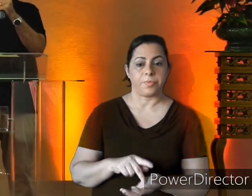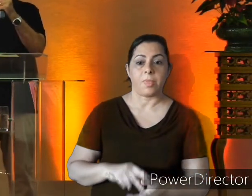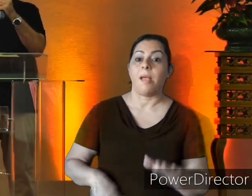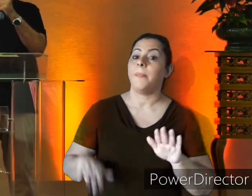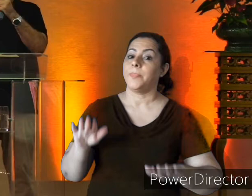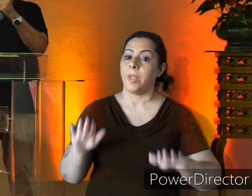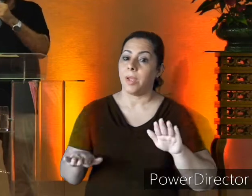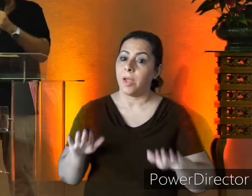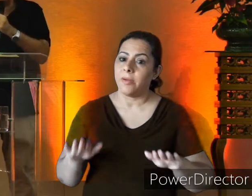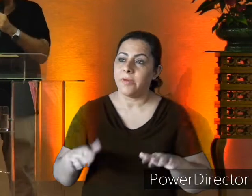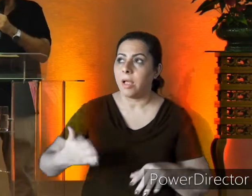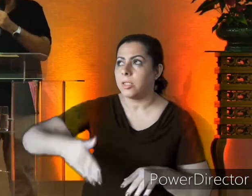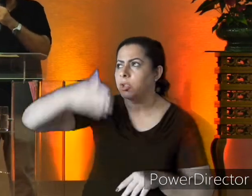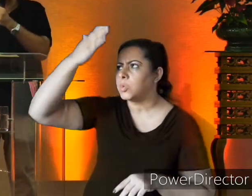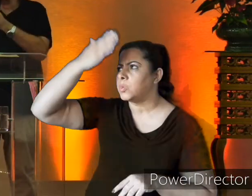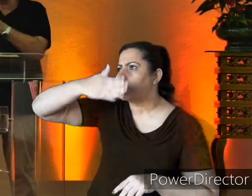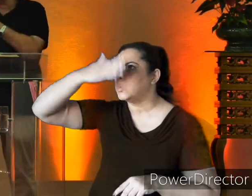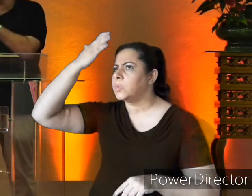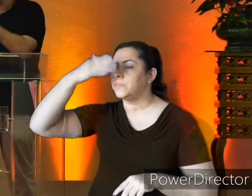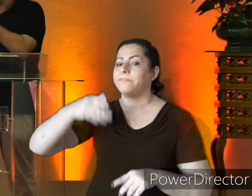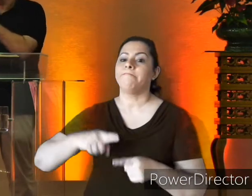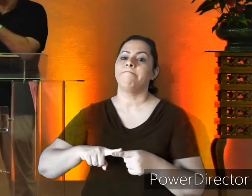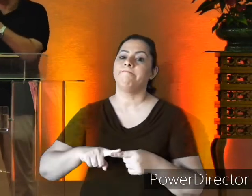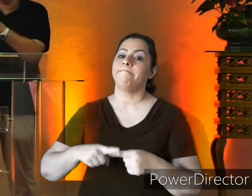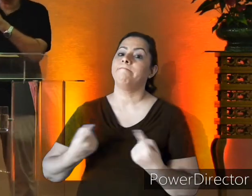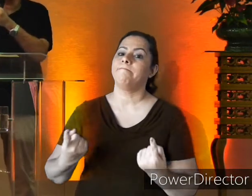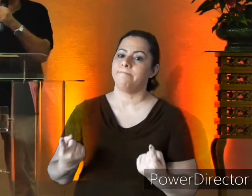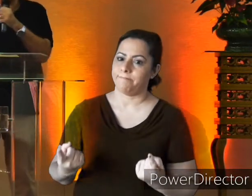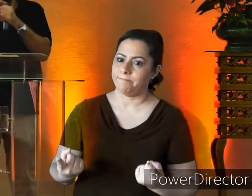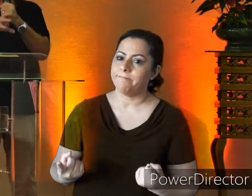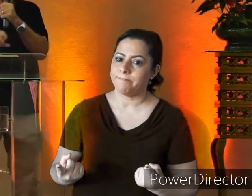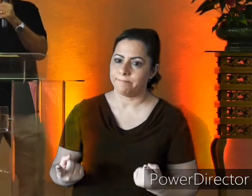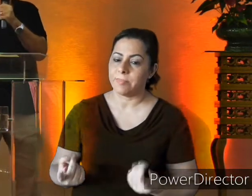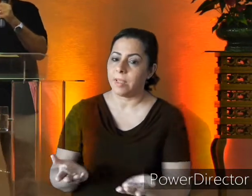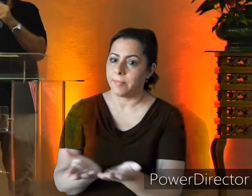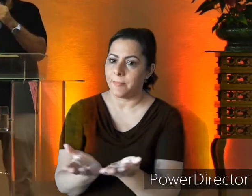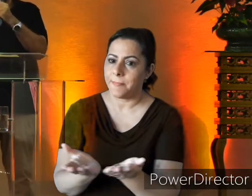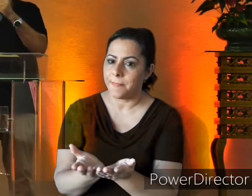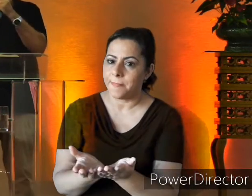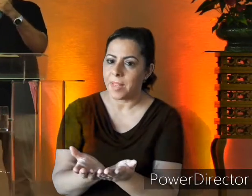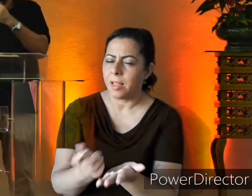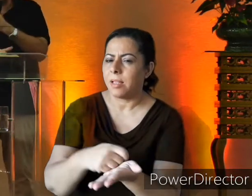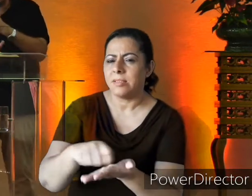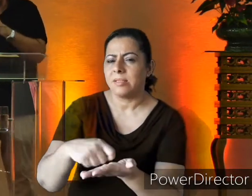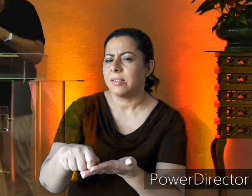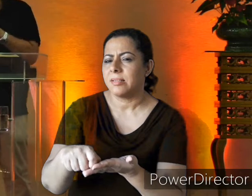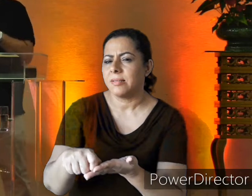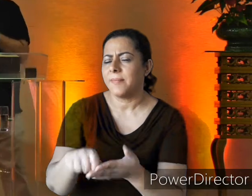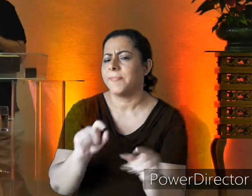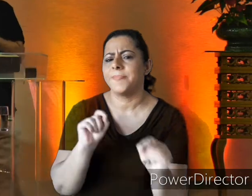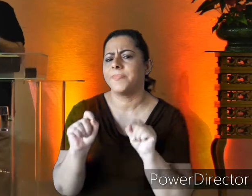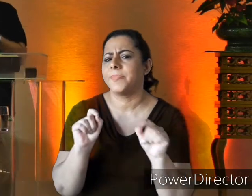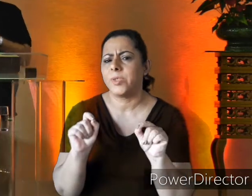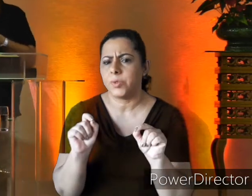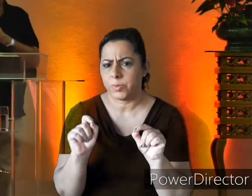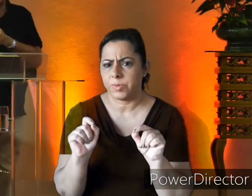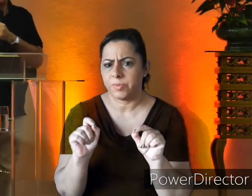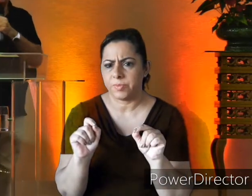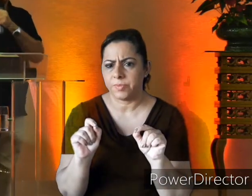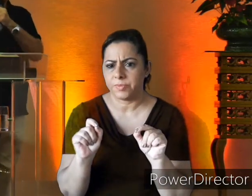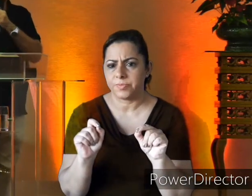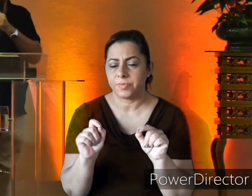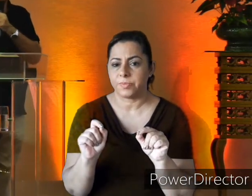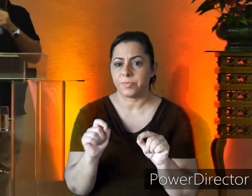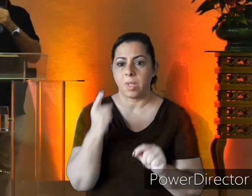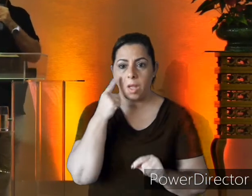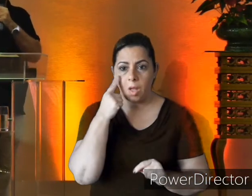veja, mesmo que você não olhe com os olhos espirituais, você sabe que está escrito na